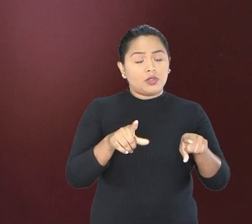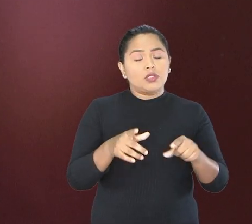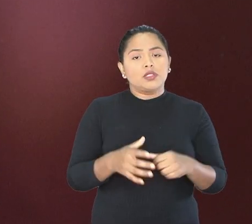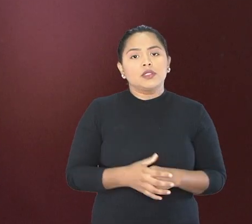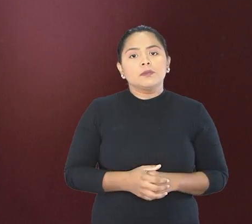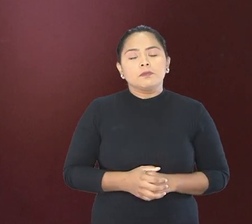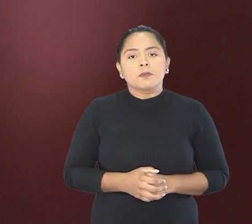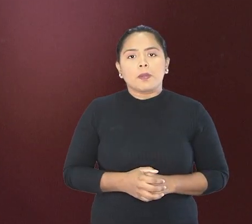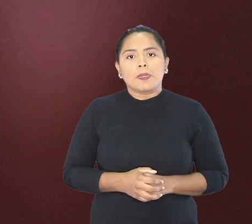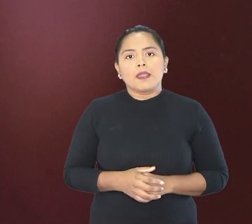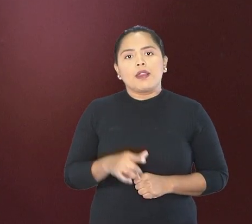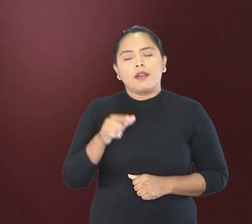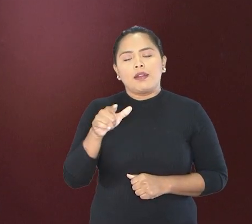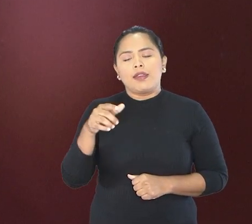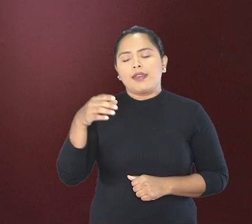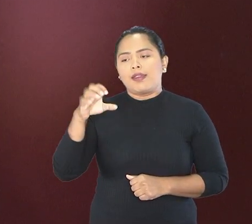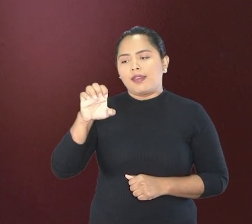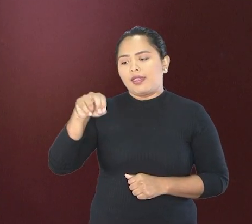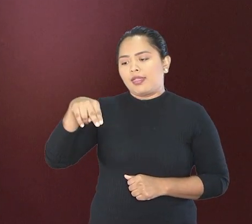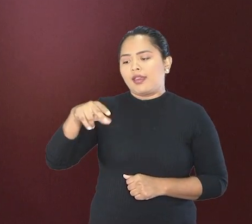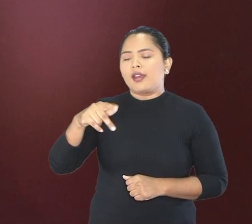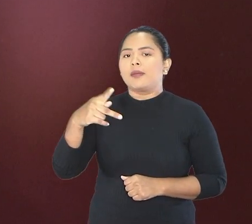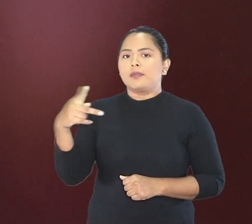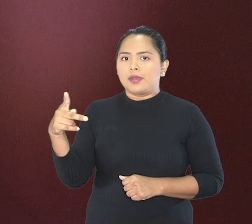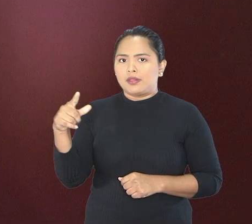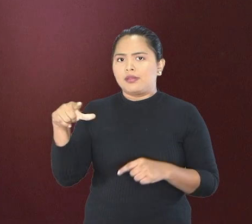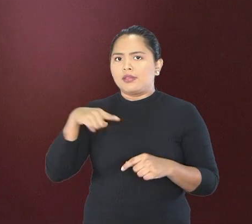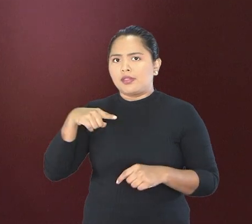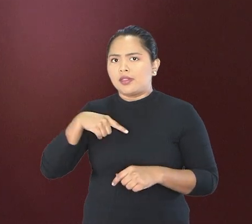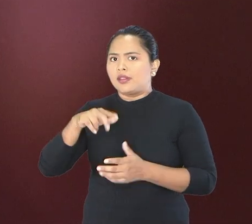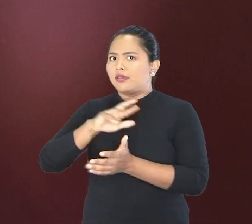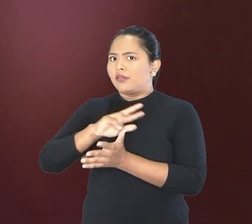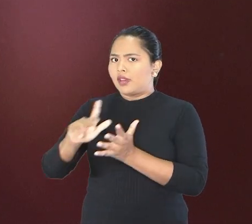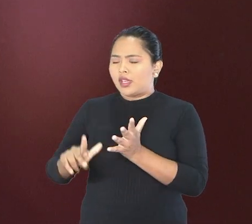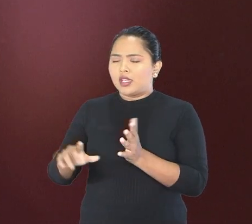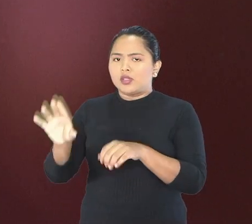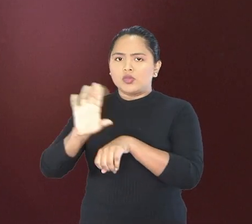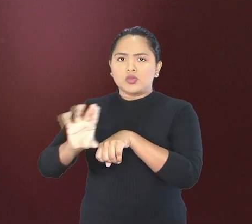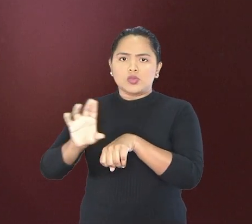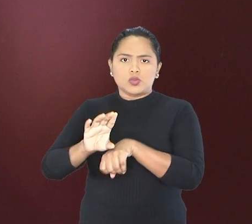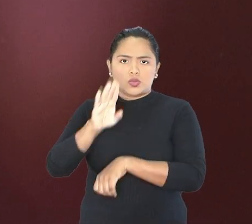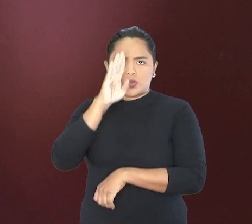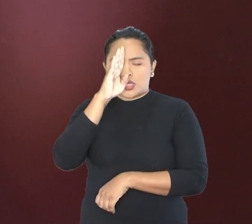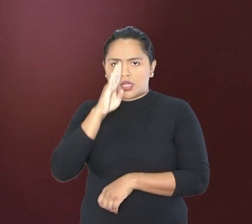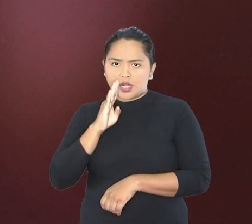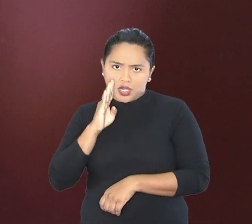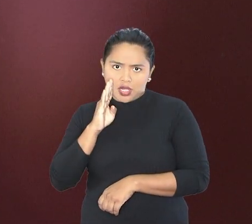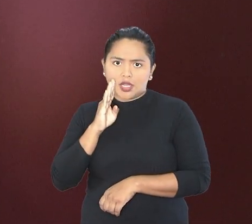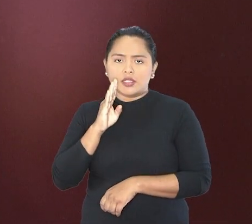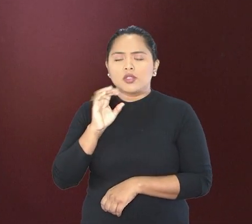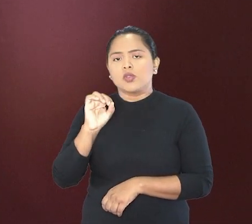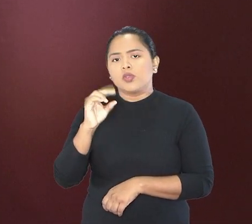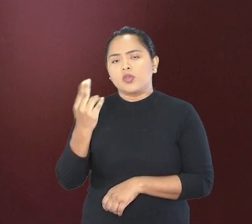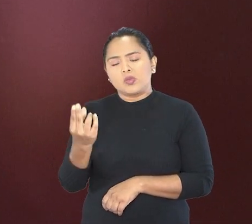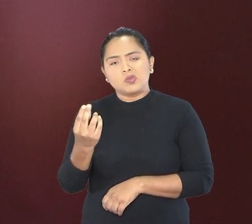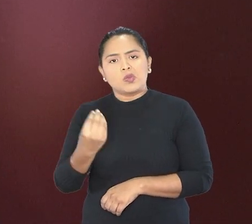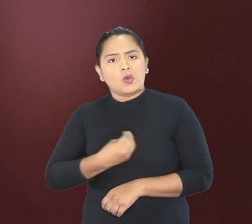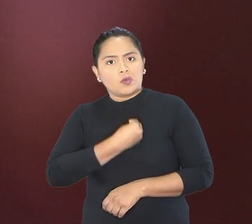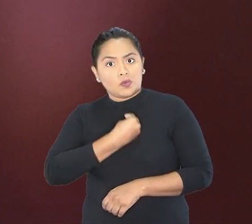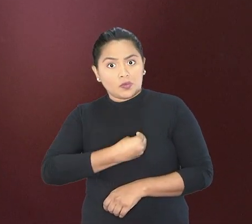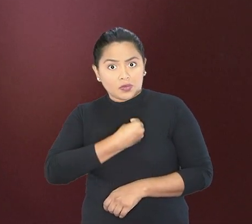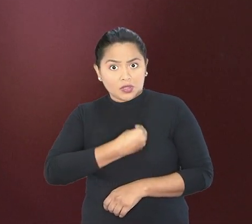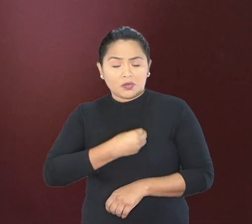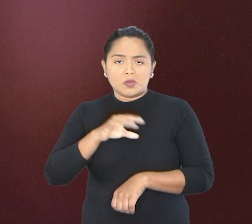aliás, que é a ENAP, ela oferece vários cursos gratuitos, com transmissão ao vivo, ou então autoinstrucionais,